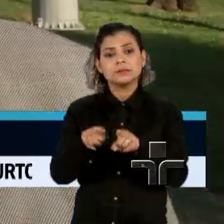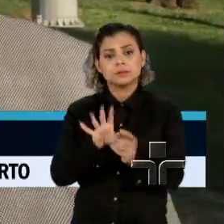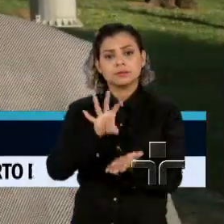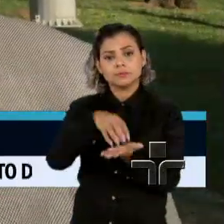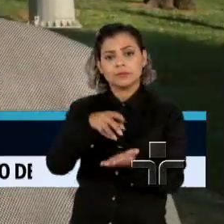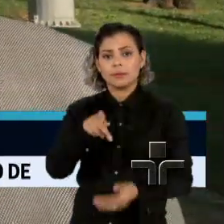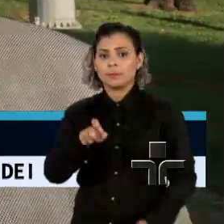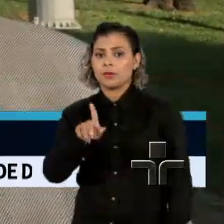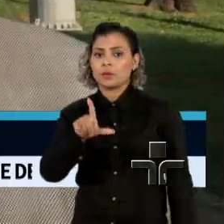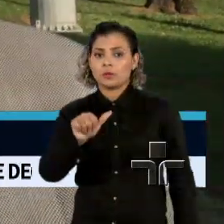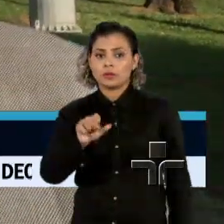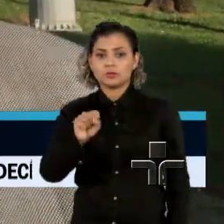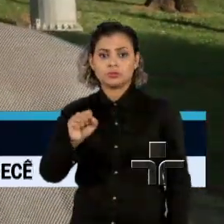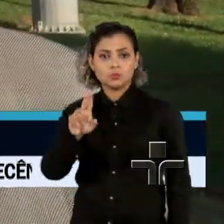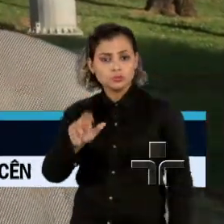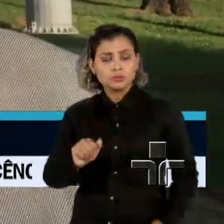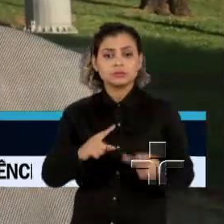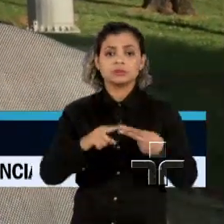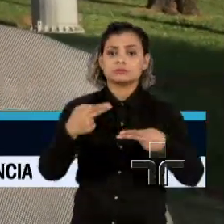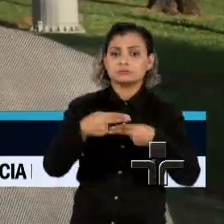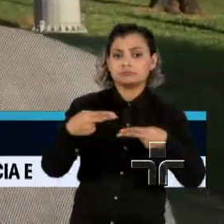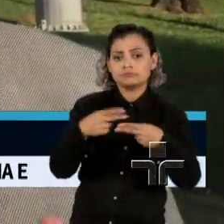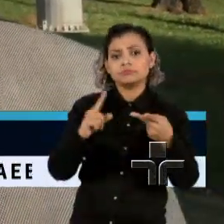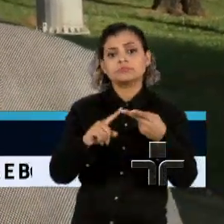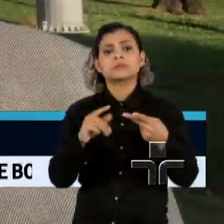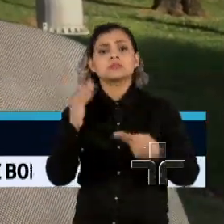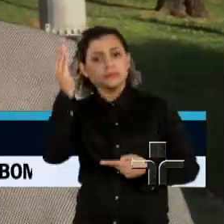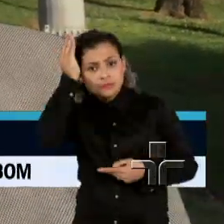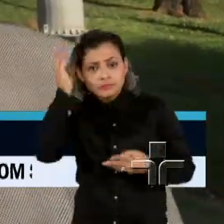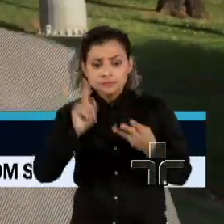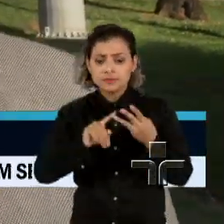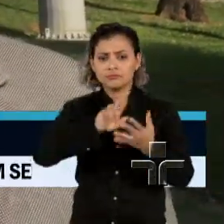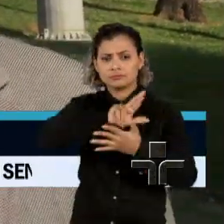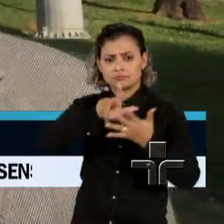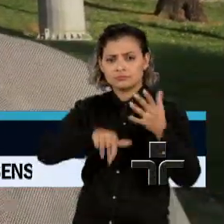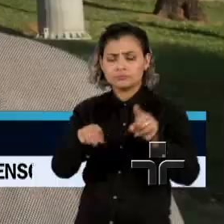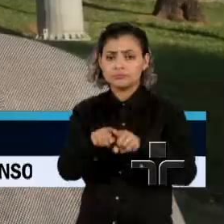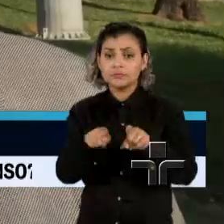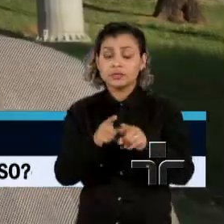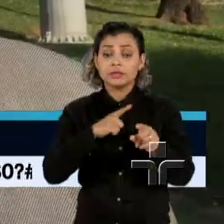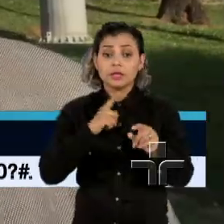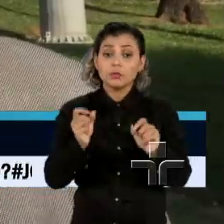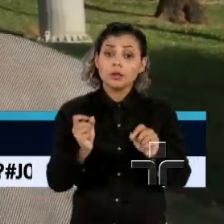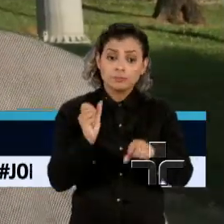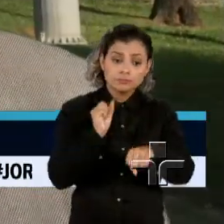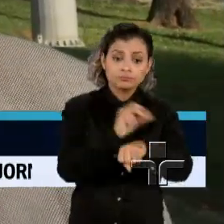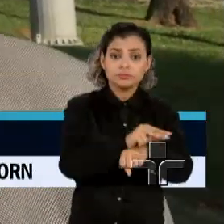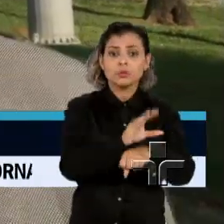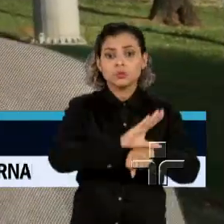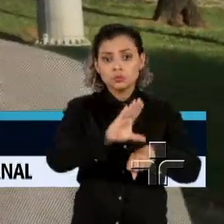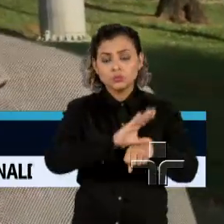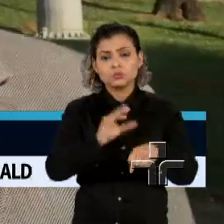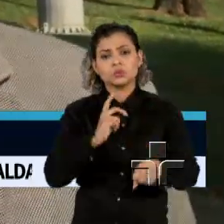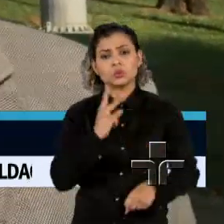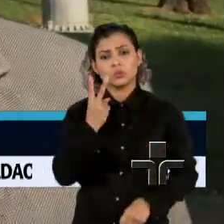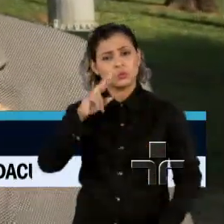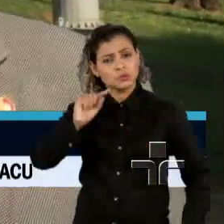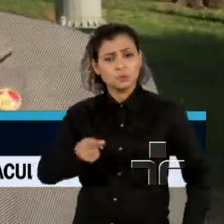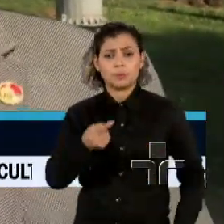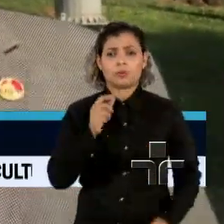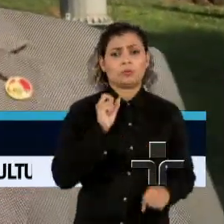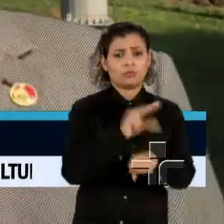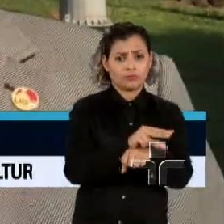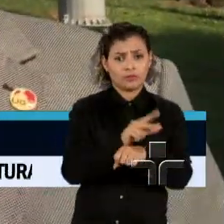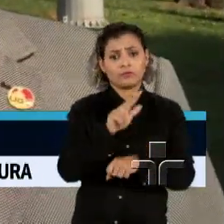Souza, com o Senai, Senac, e eles estão ofertando vagas de qualificação. Só o Instituto Paula Souza por volta de 2.000